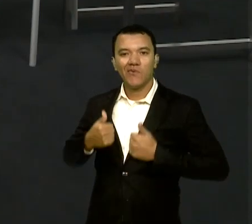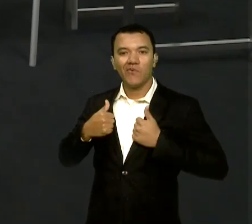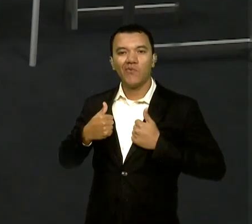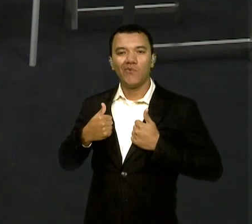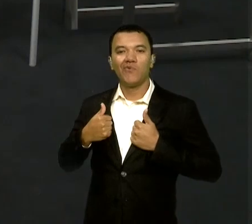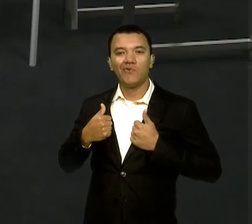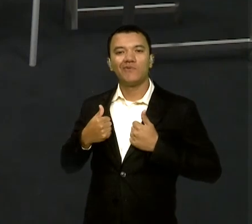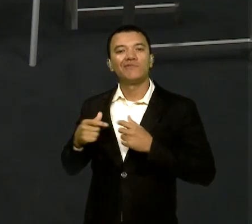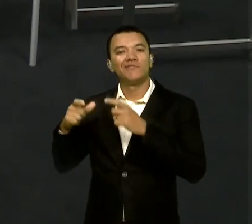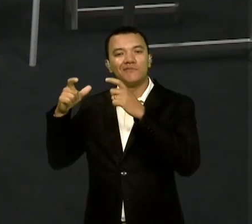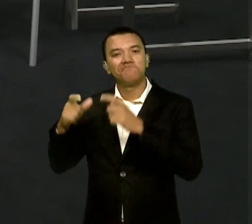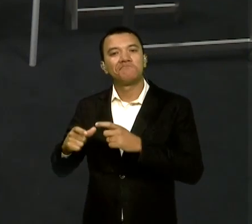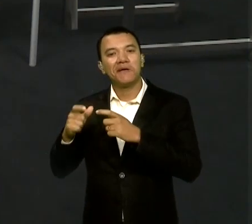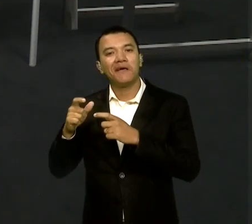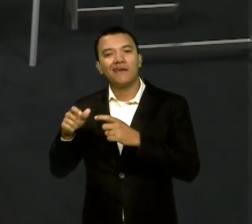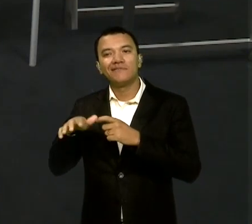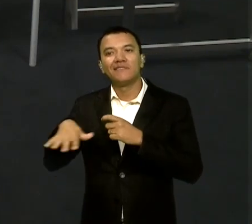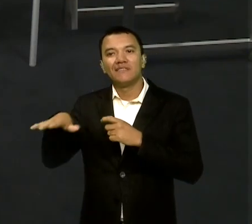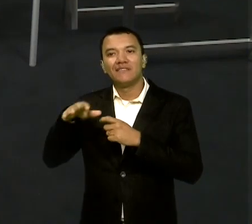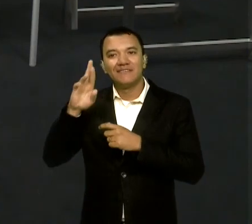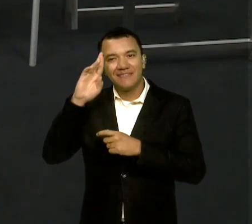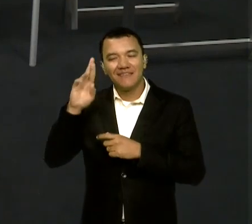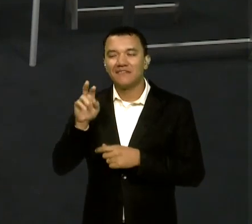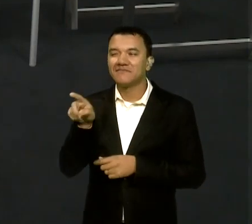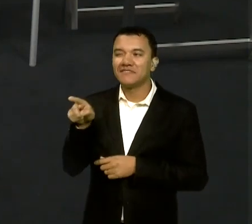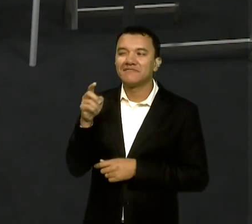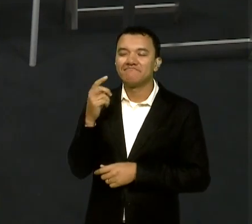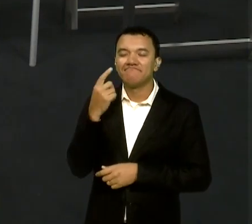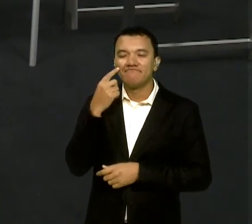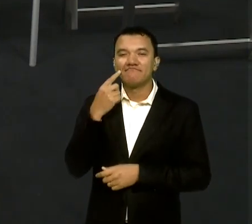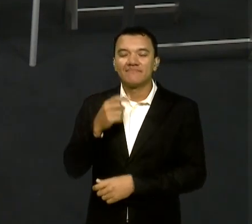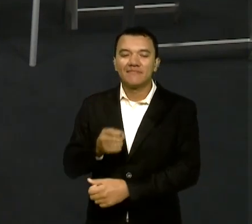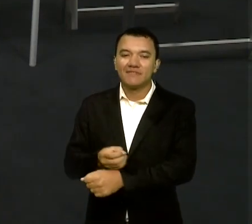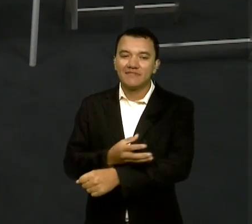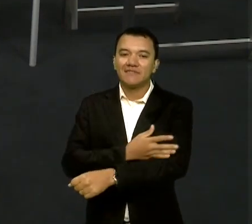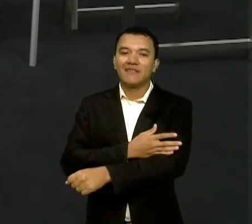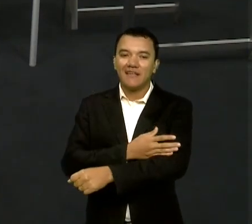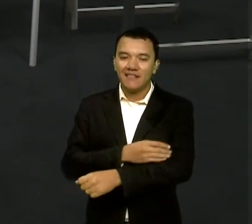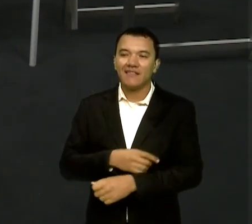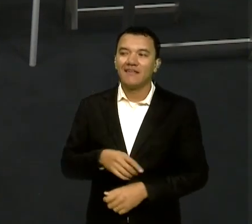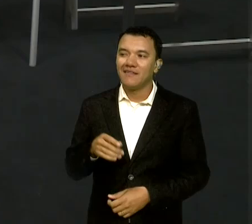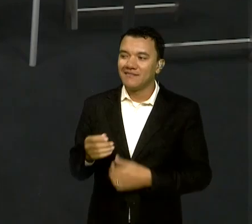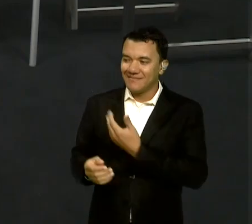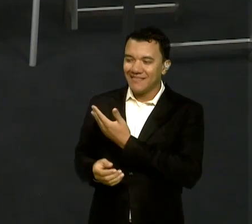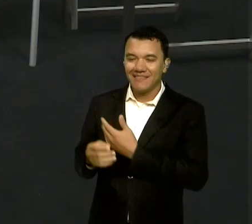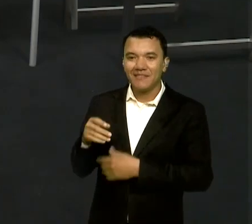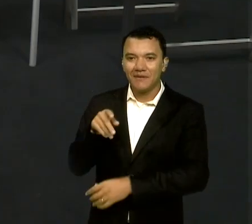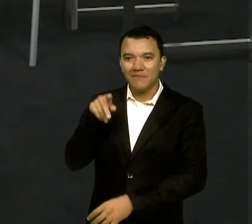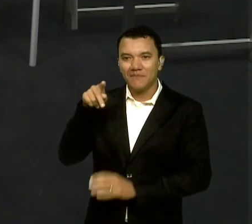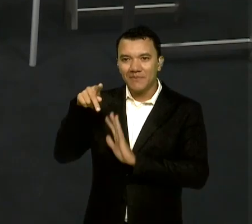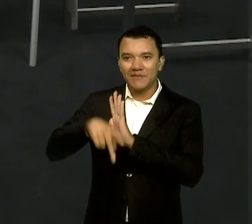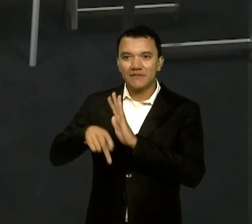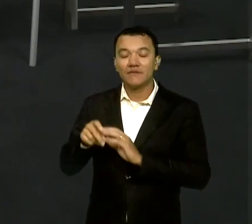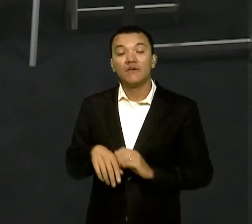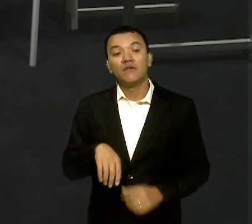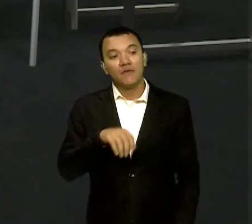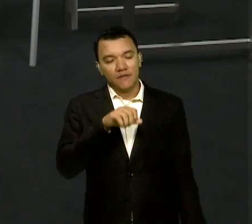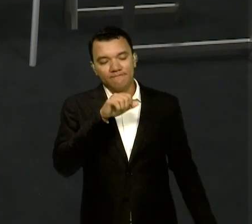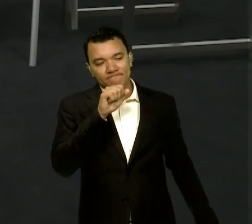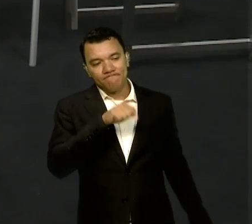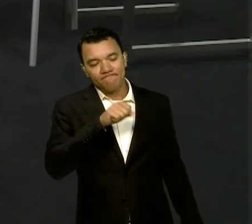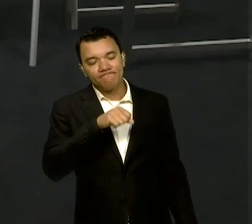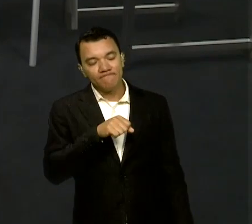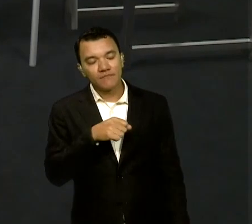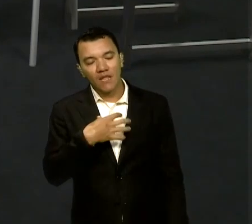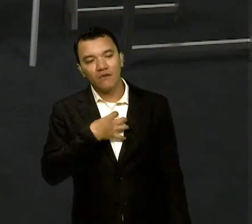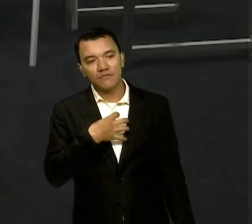nesse espaço, ocupando esse espaço? Eu vi pelos seus olhos aqui que a senhora se emocionou com o projeto dela. Sim, na verdade, eu sou muito grata.